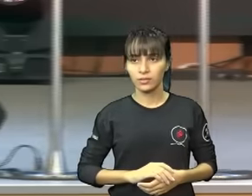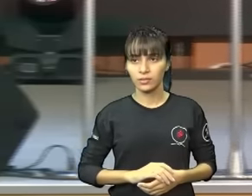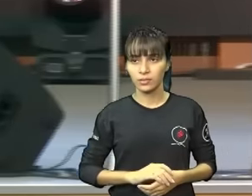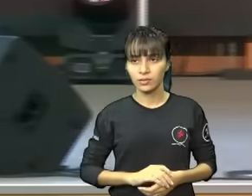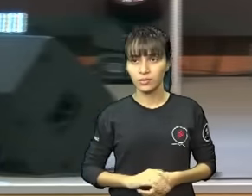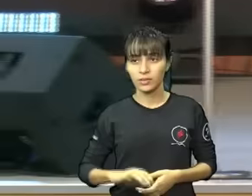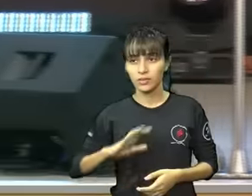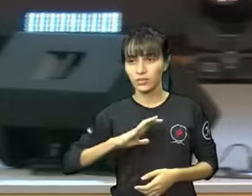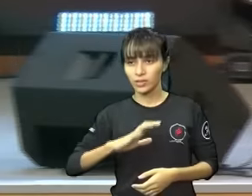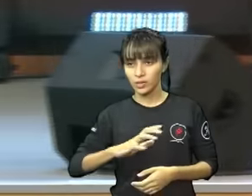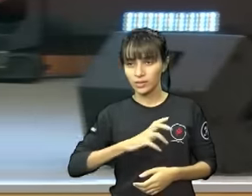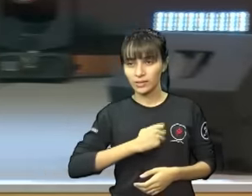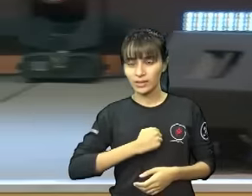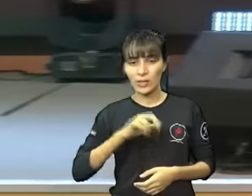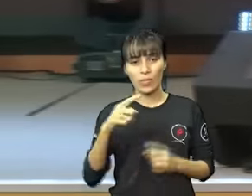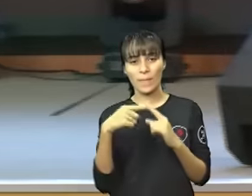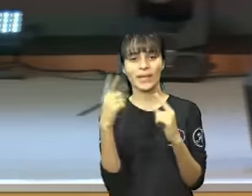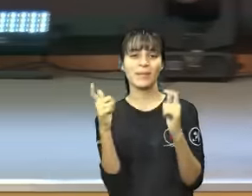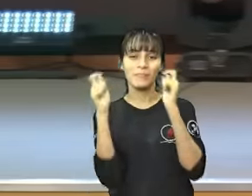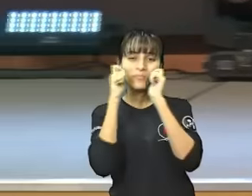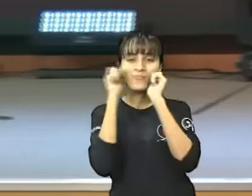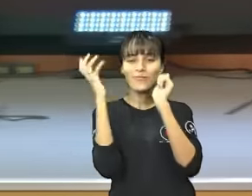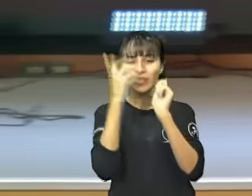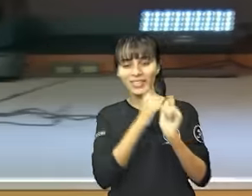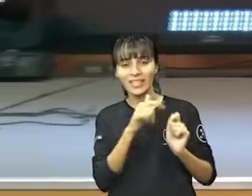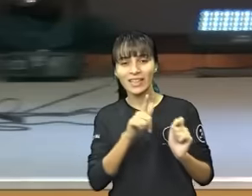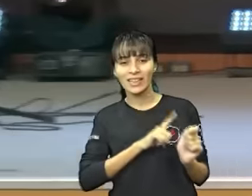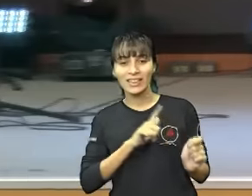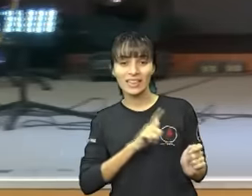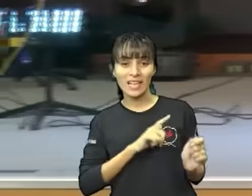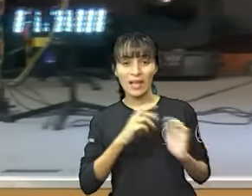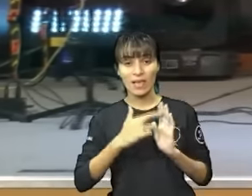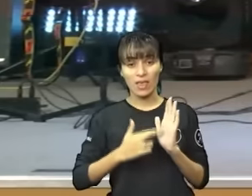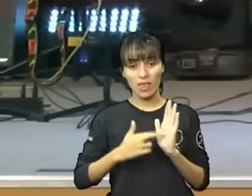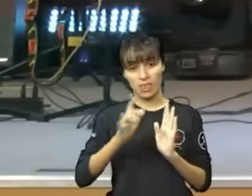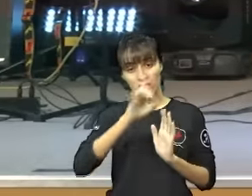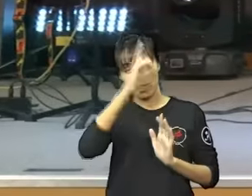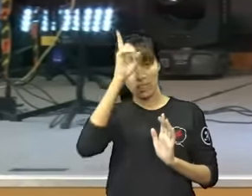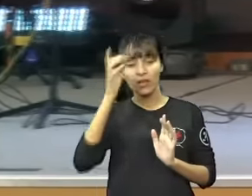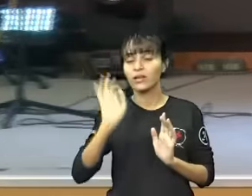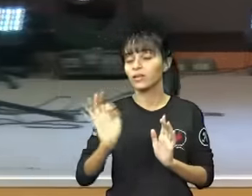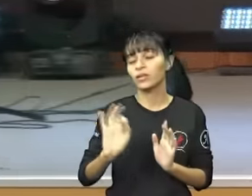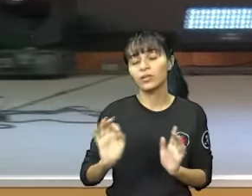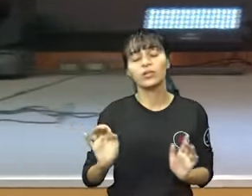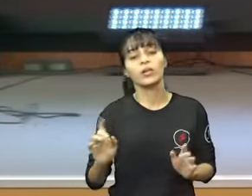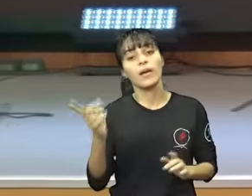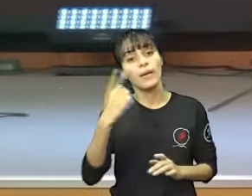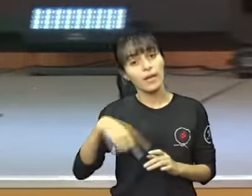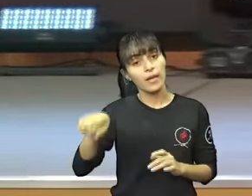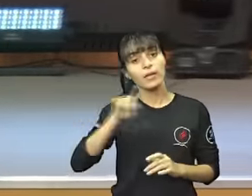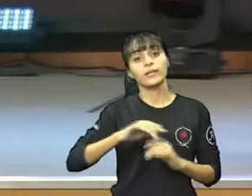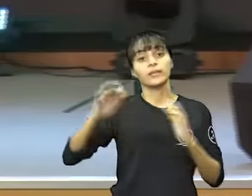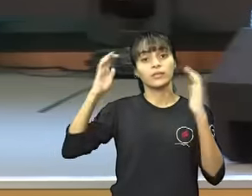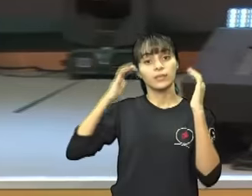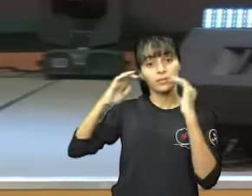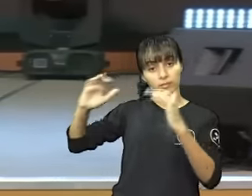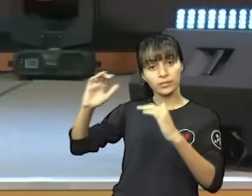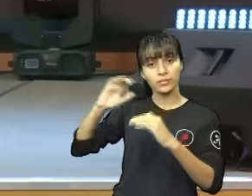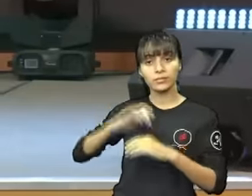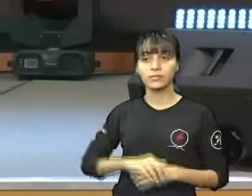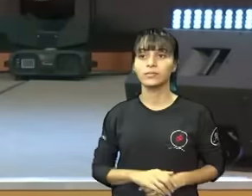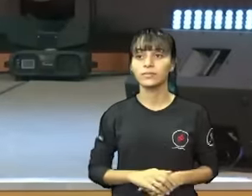salvação é porque você é bonitinho e tem uma meia dúzia de regrinha que você inventou não é para que obedece os princípios de